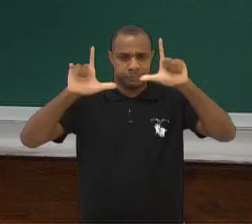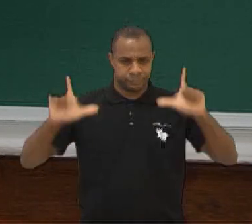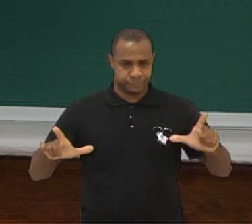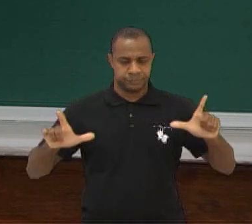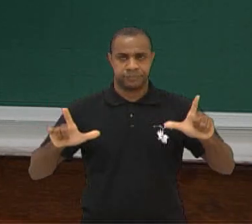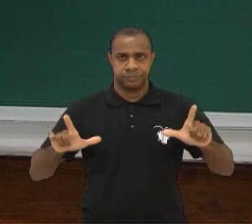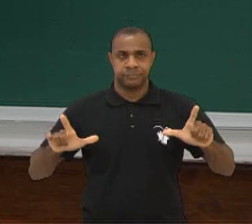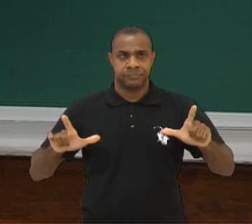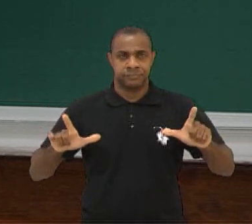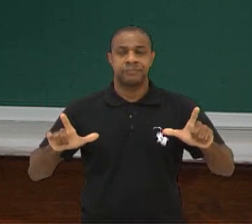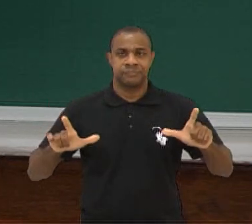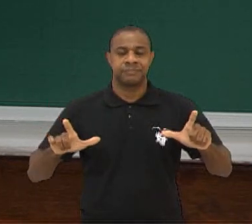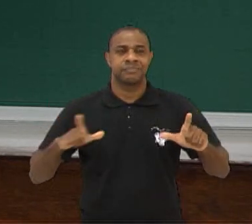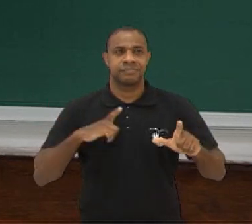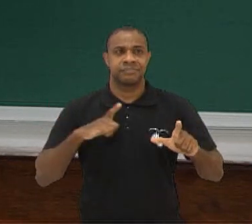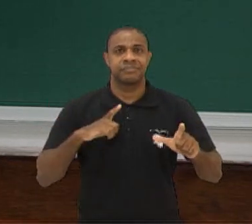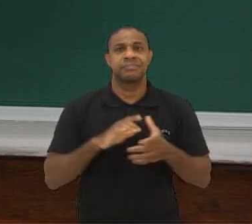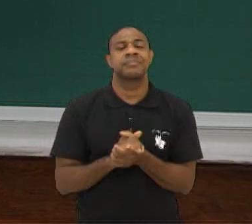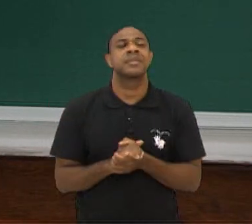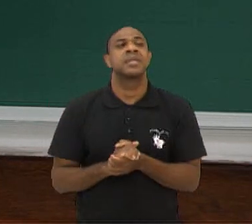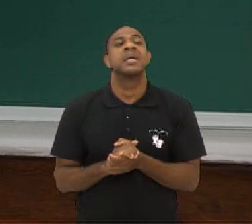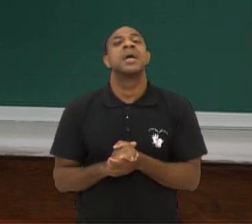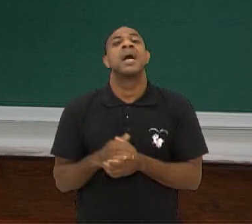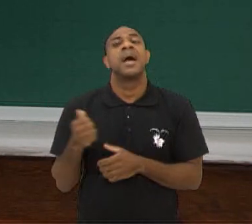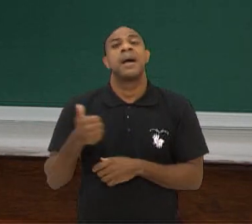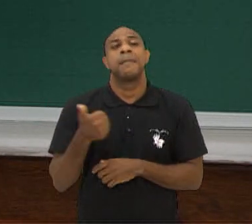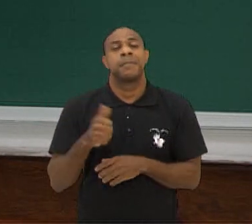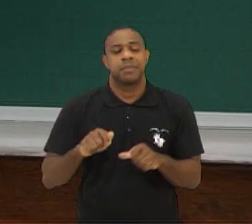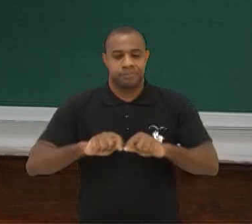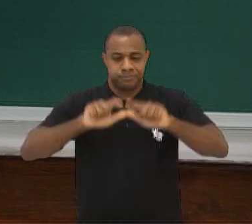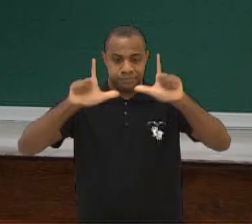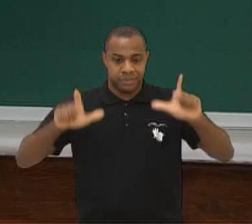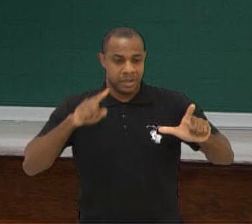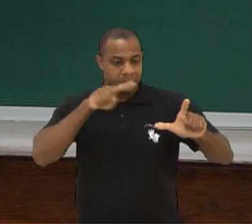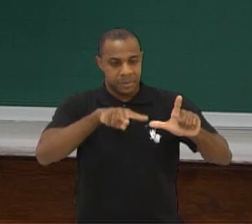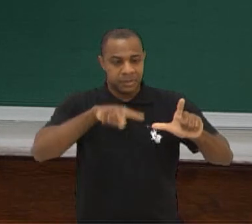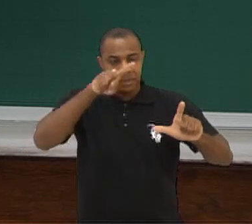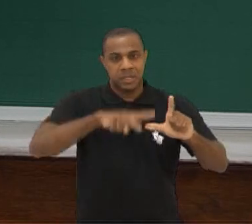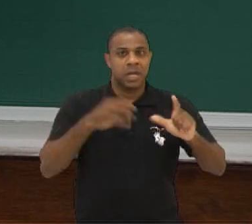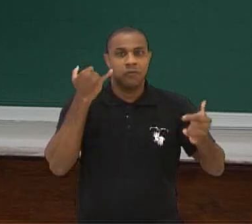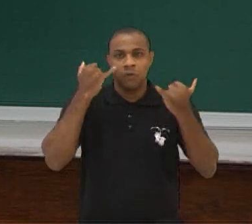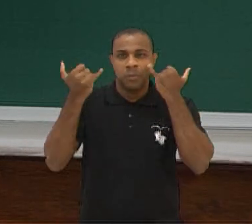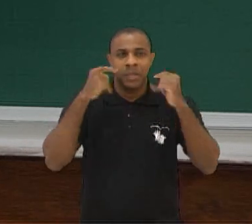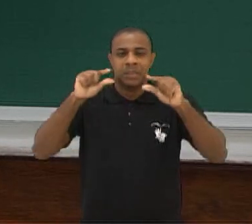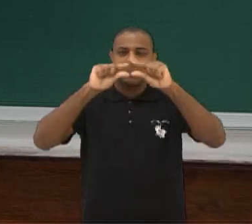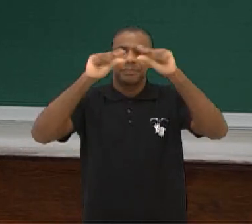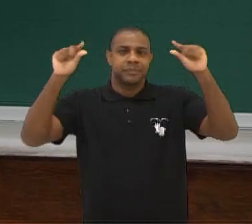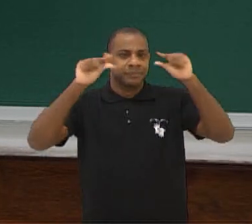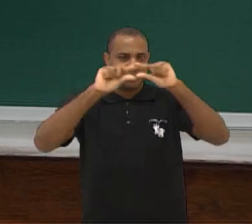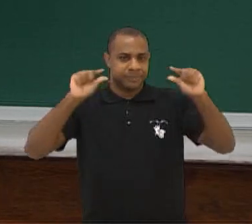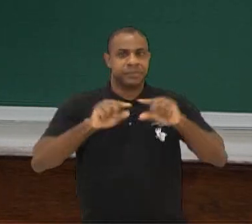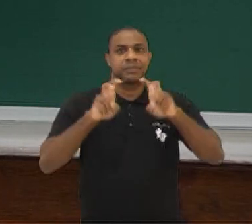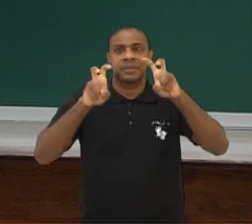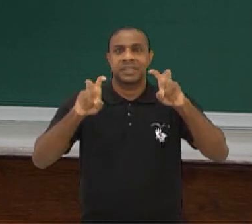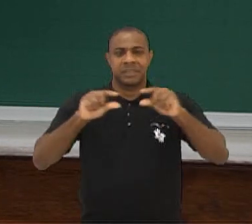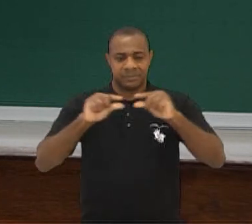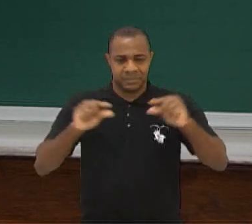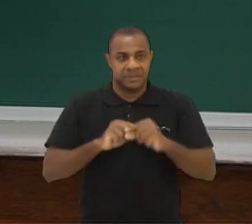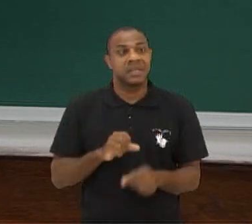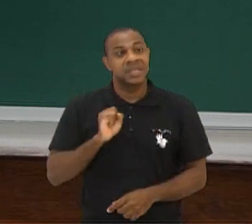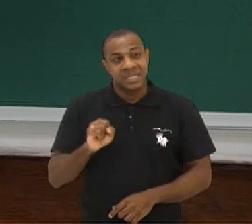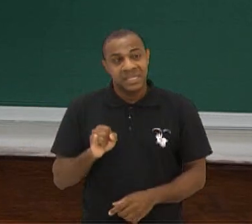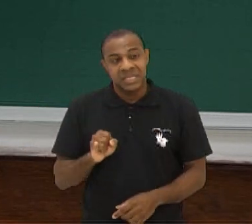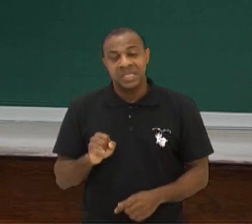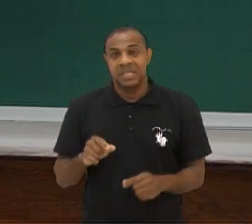vocês para uma página. Geralmente, a primeira página já vai aparecer ali todas as letras negritadas do título. Se